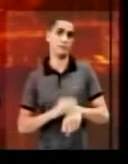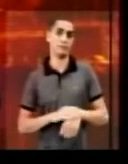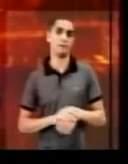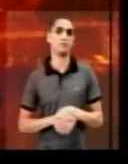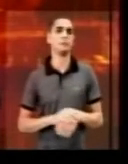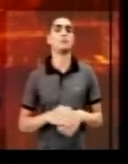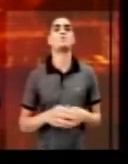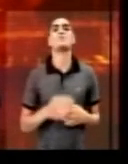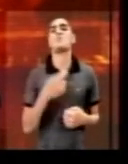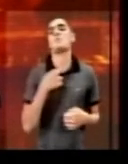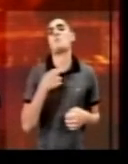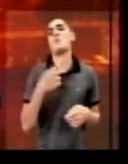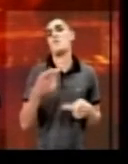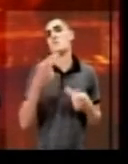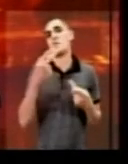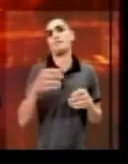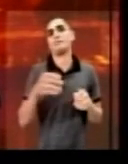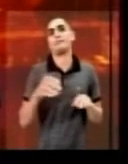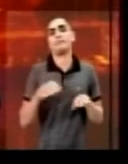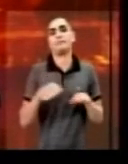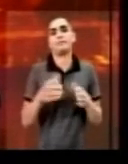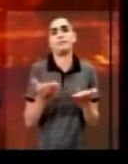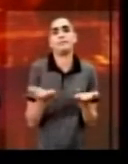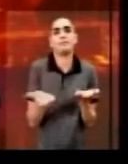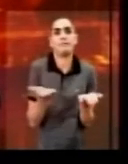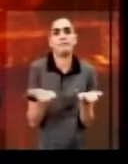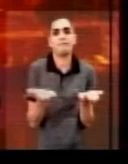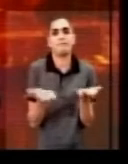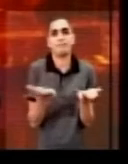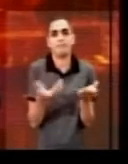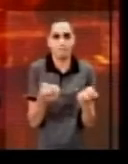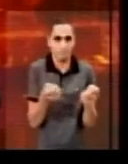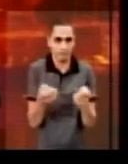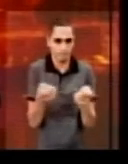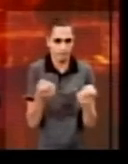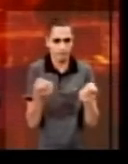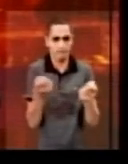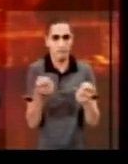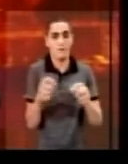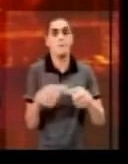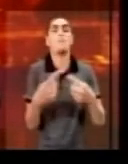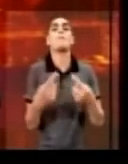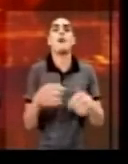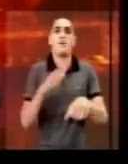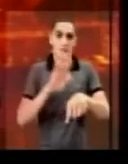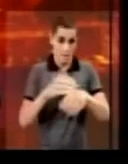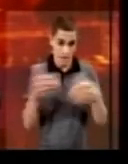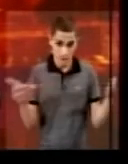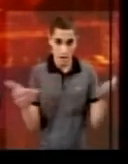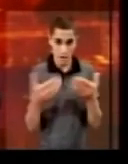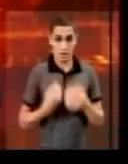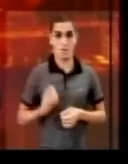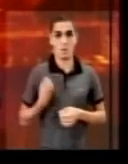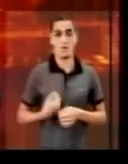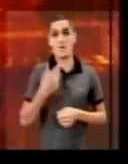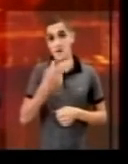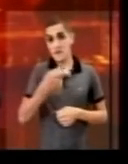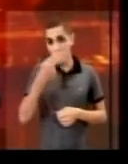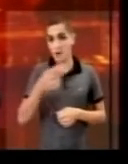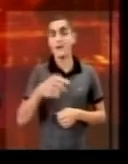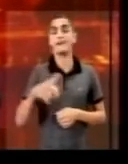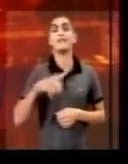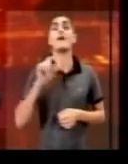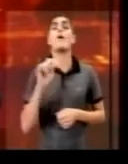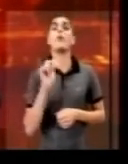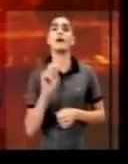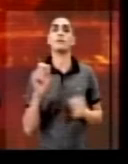em equilíbrio. Nesse momento nós podemos falar em queda. Está ocorrendo uma queda,